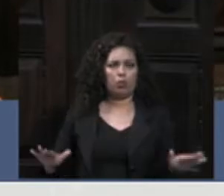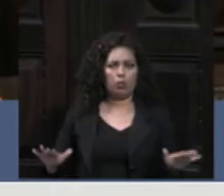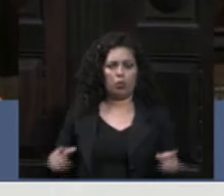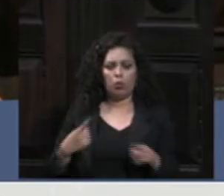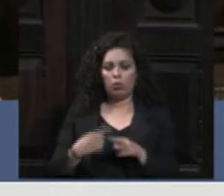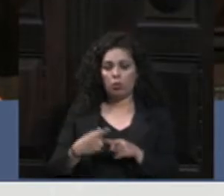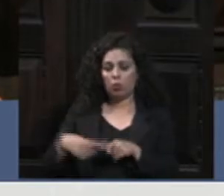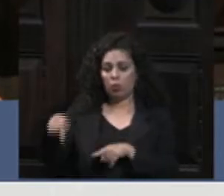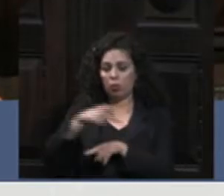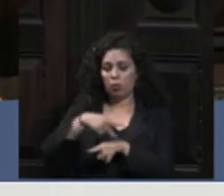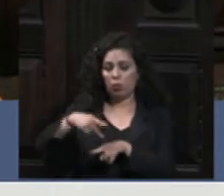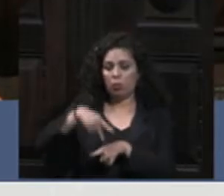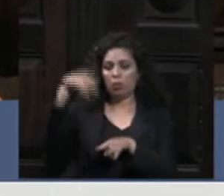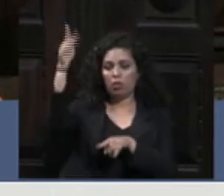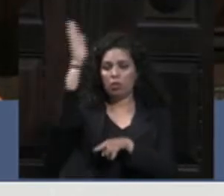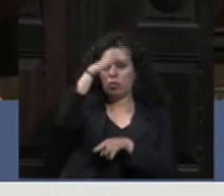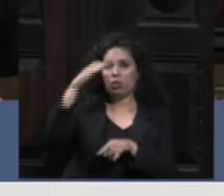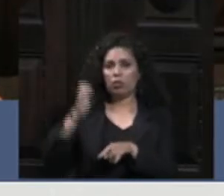nossa democracia.